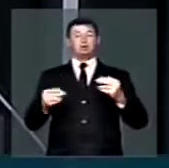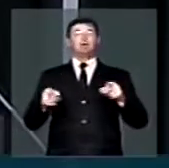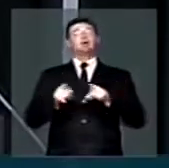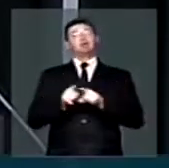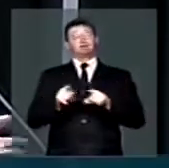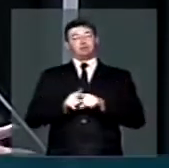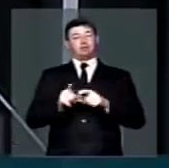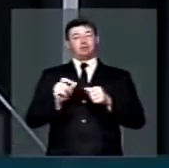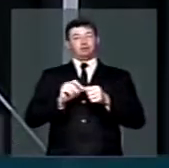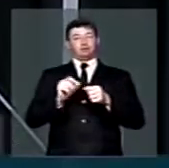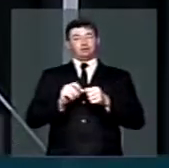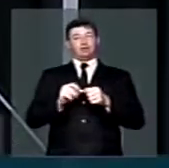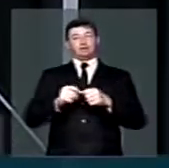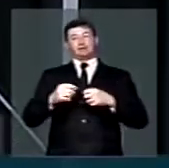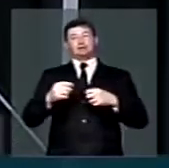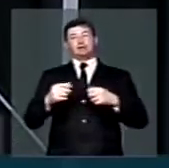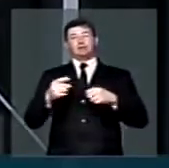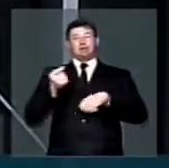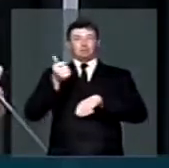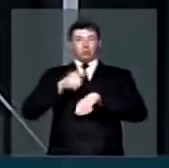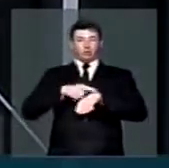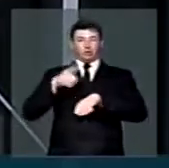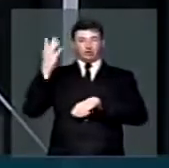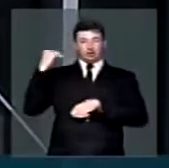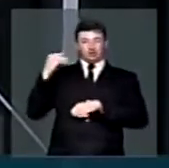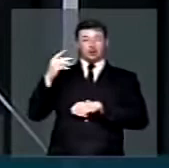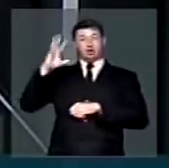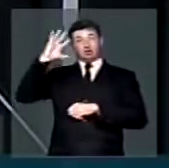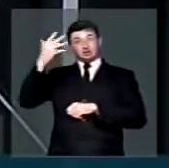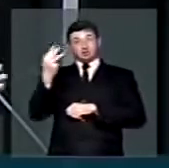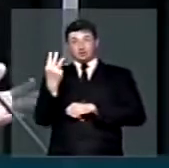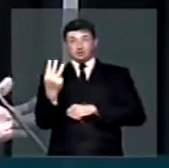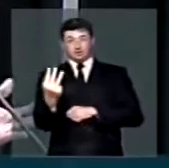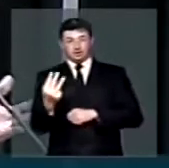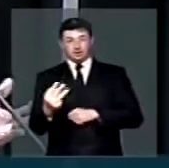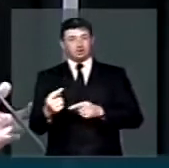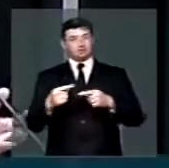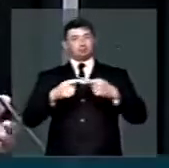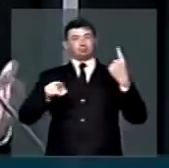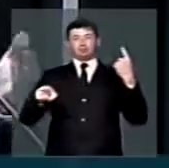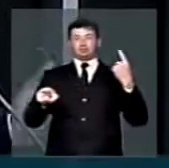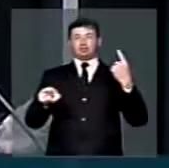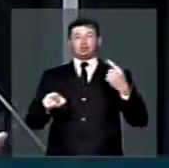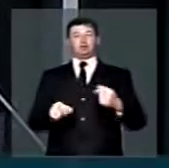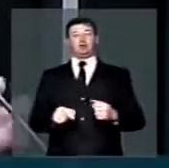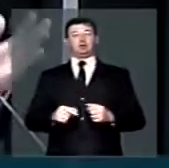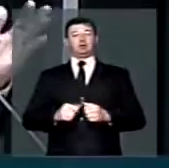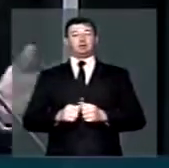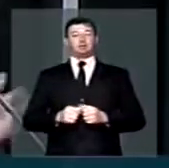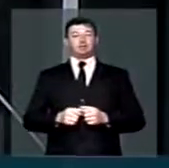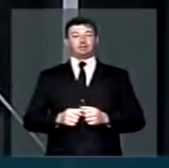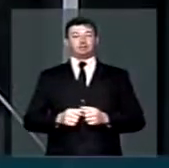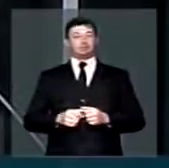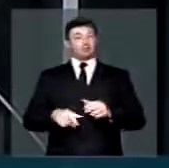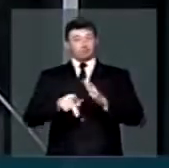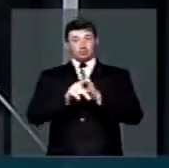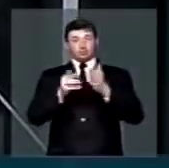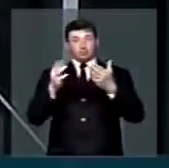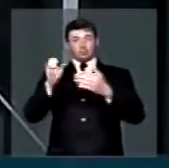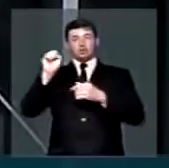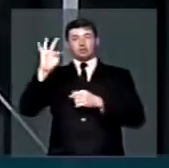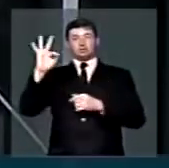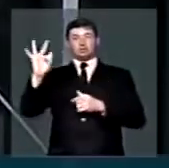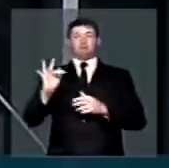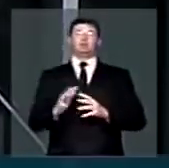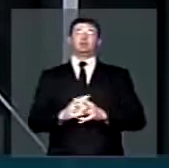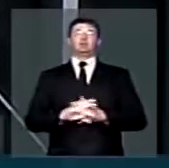gerou recentemente três decisões contraditórias entre si, diferentes do próprio Supremo